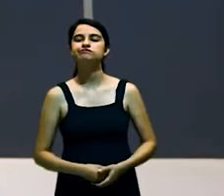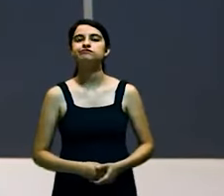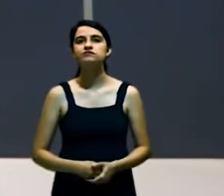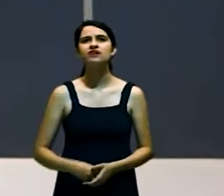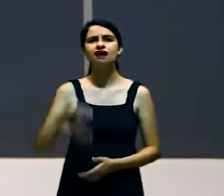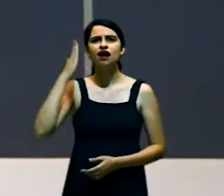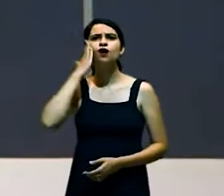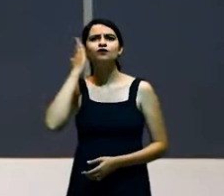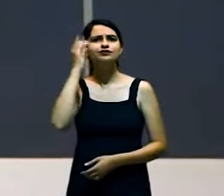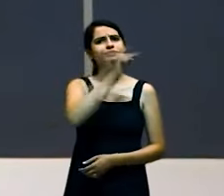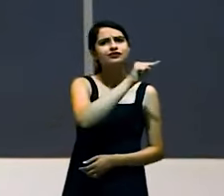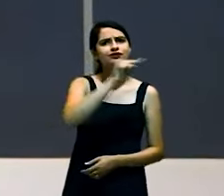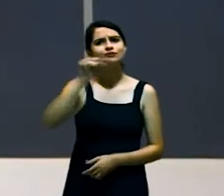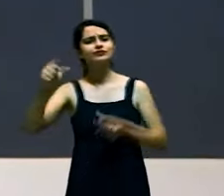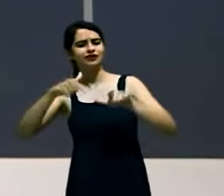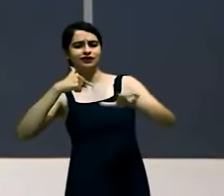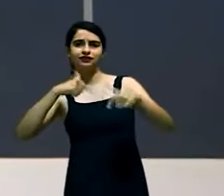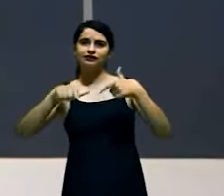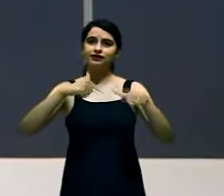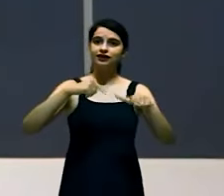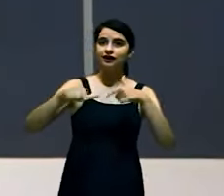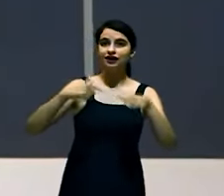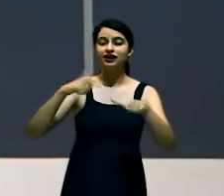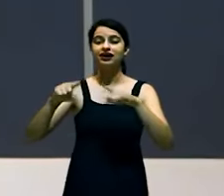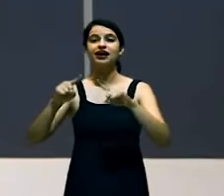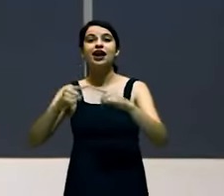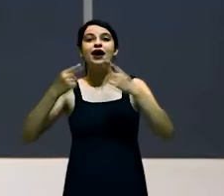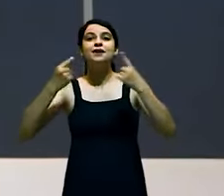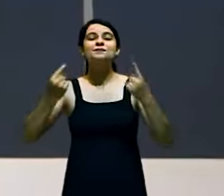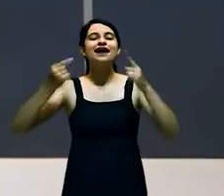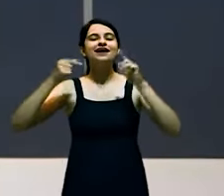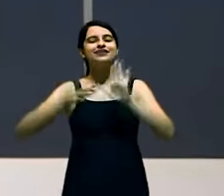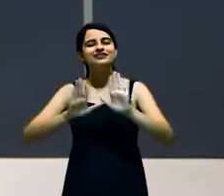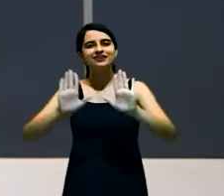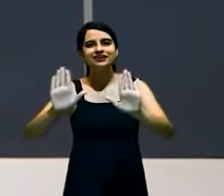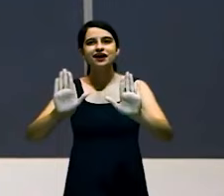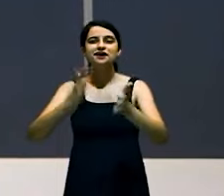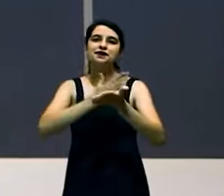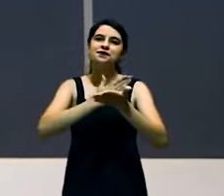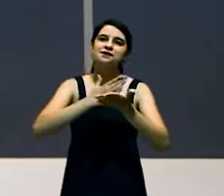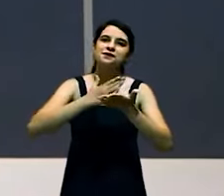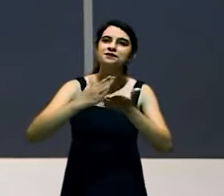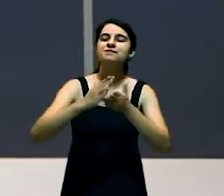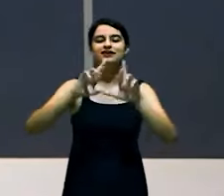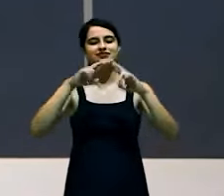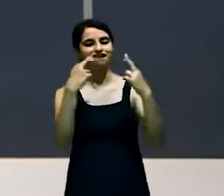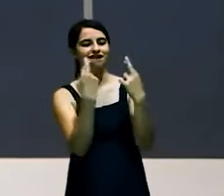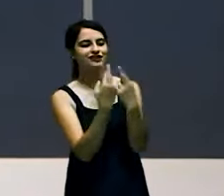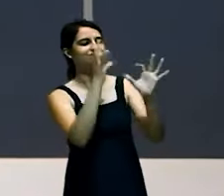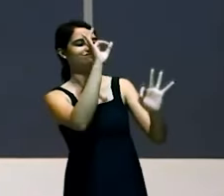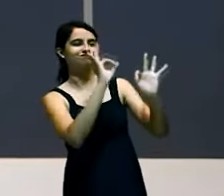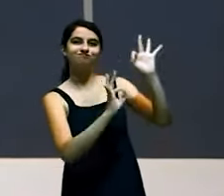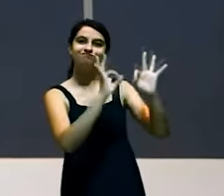mas comece o seu dia, o seu trabalho, a sua reunião, o seu passeio, o seu plano, a